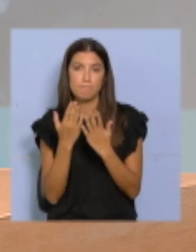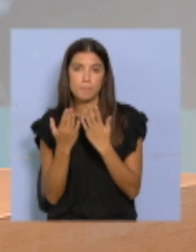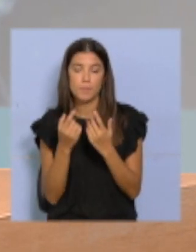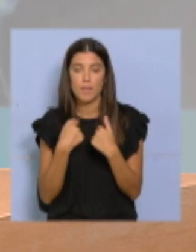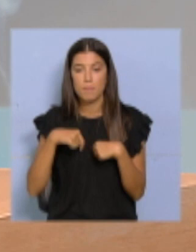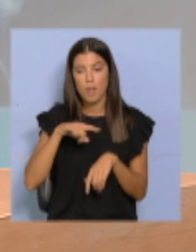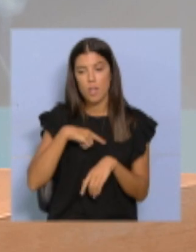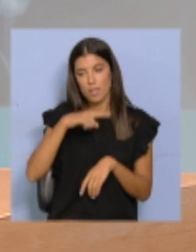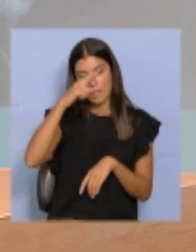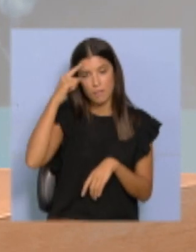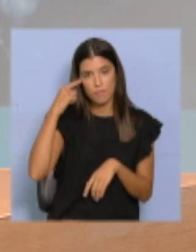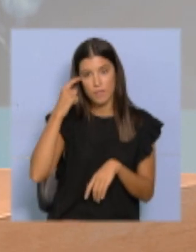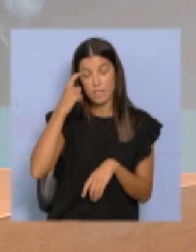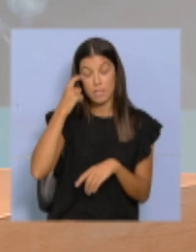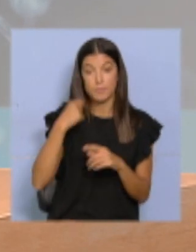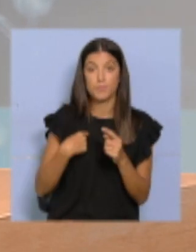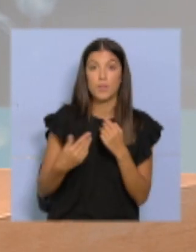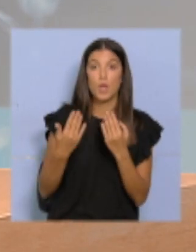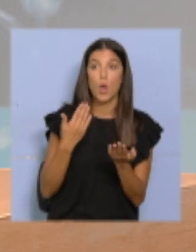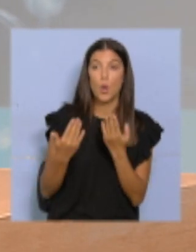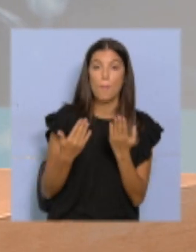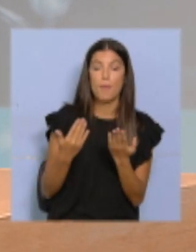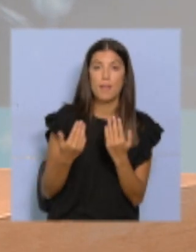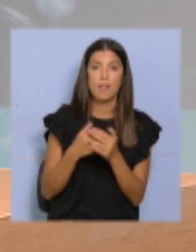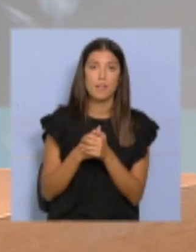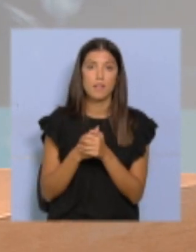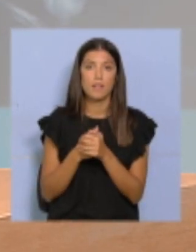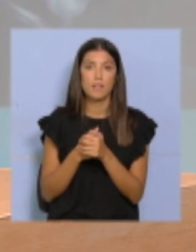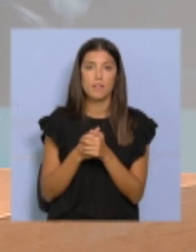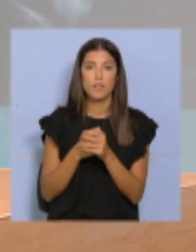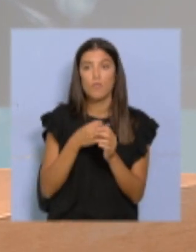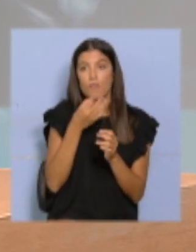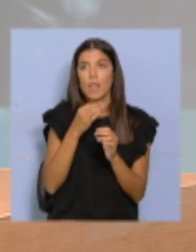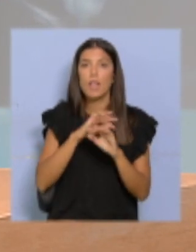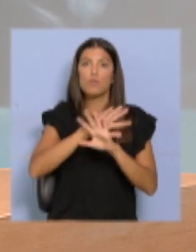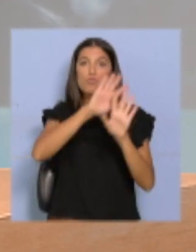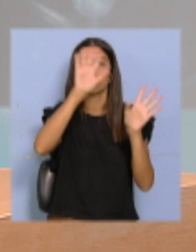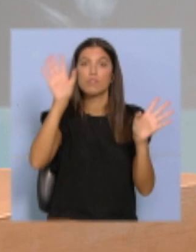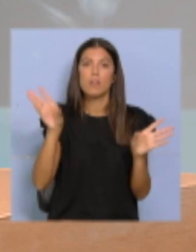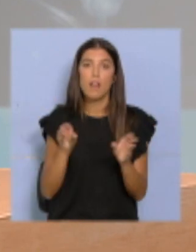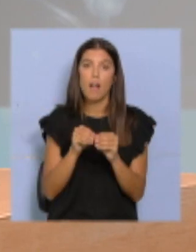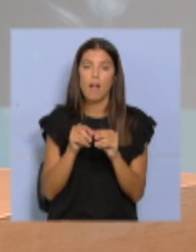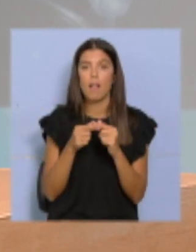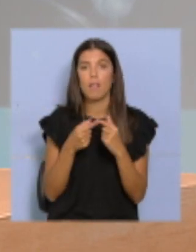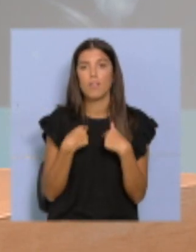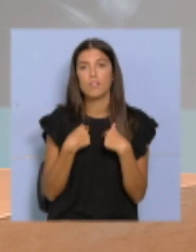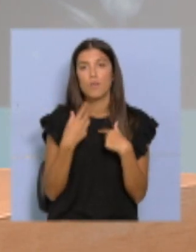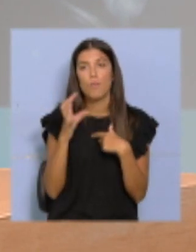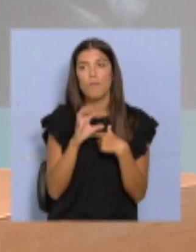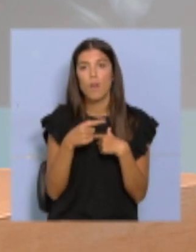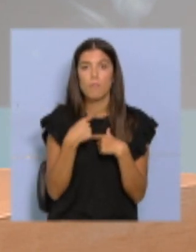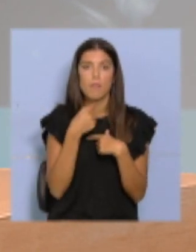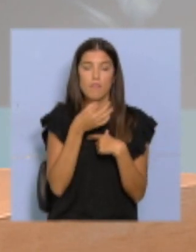por exemplo, ver-nos comparados, no nosso caso, vou falar genericamente, nós temos uma linguagem ligeiramente diferente, mas para que as pessoas